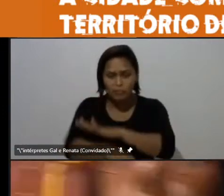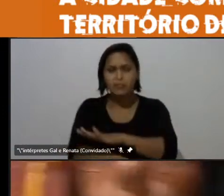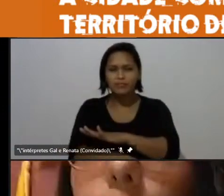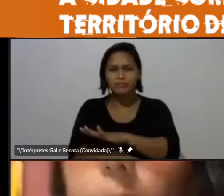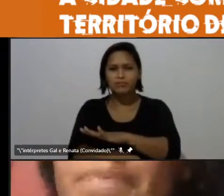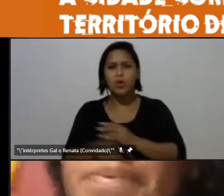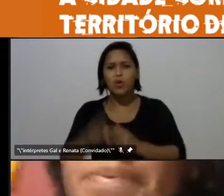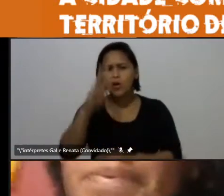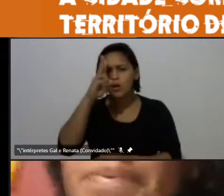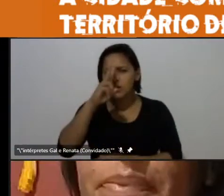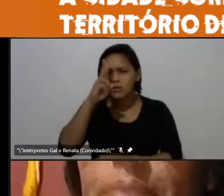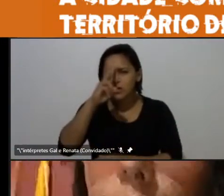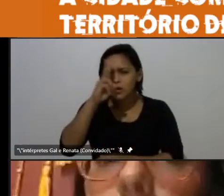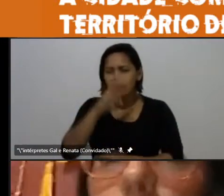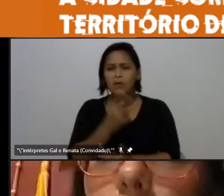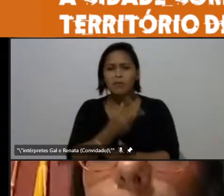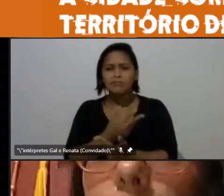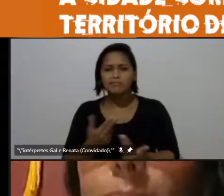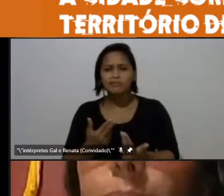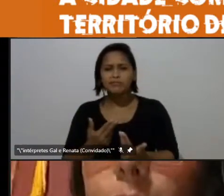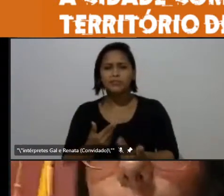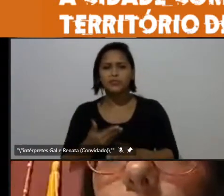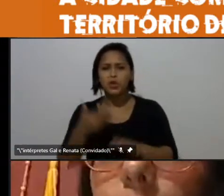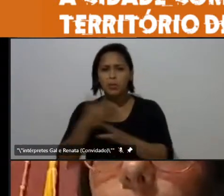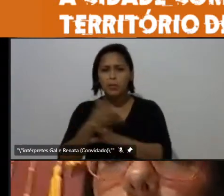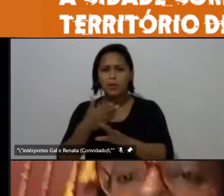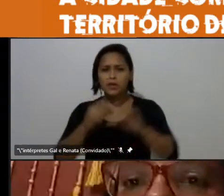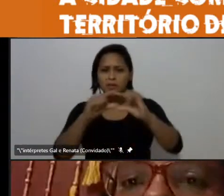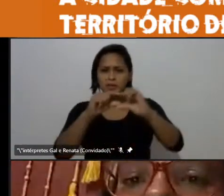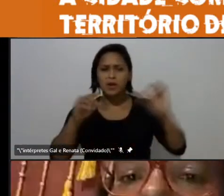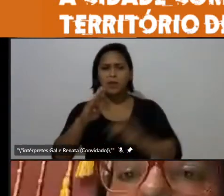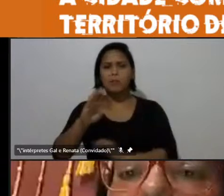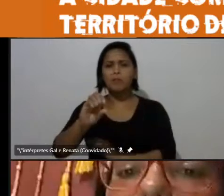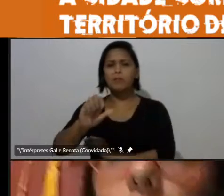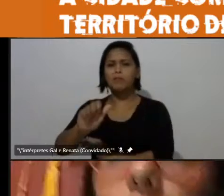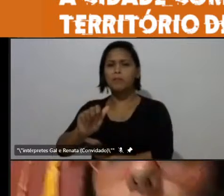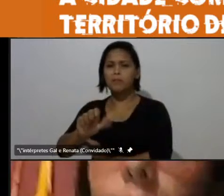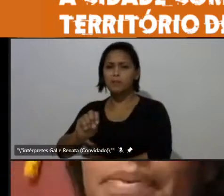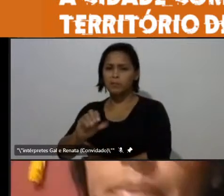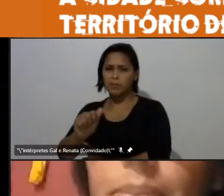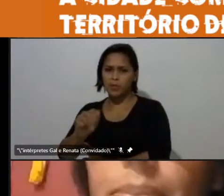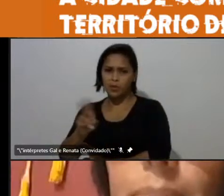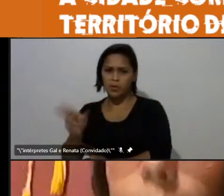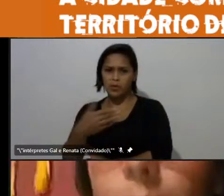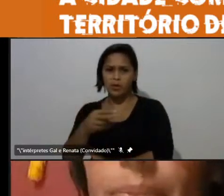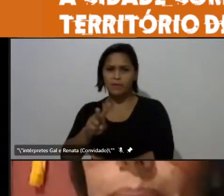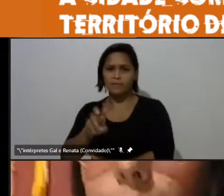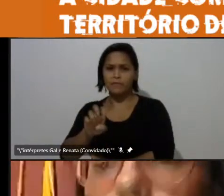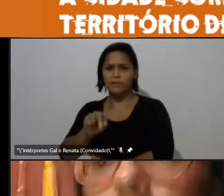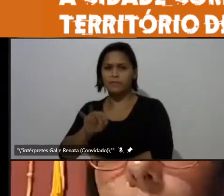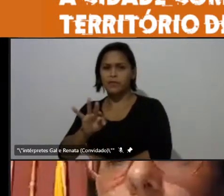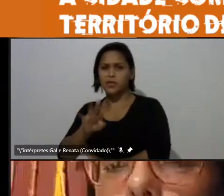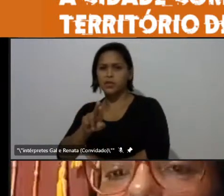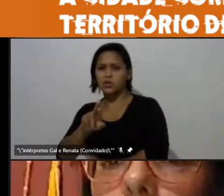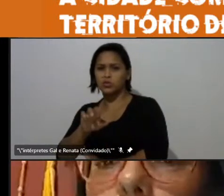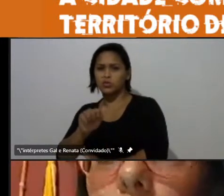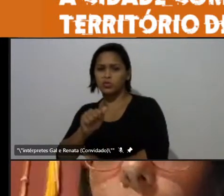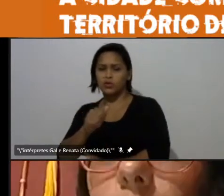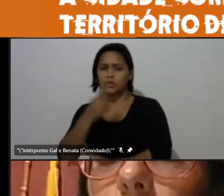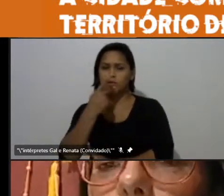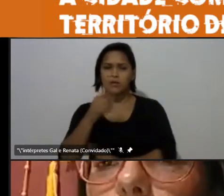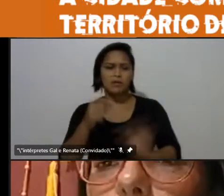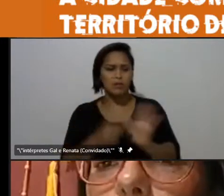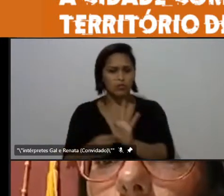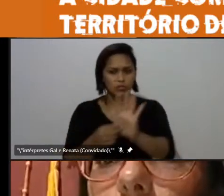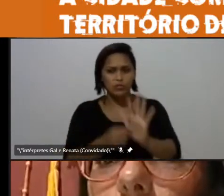Me lembrou muito de uma passagem do Boaventura, né? Já que você tem muito trouxe muito, né,